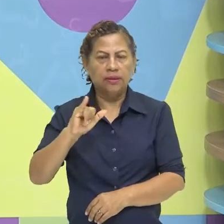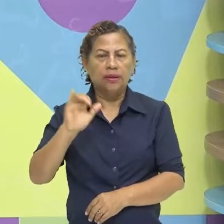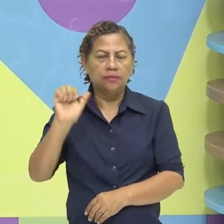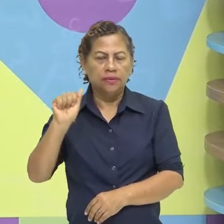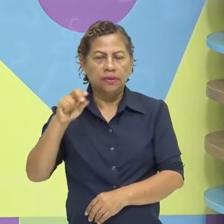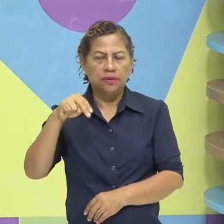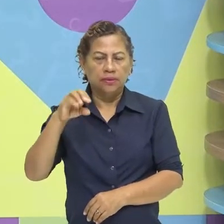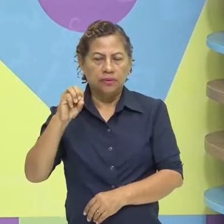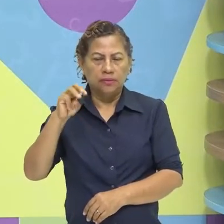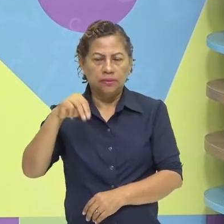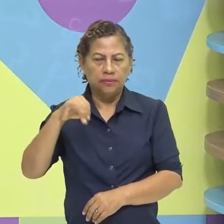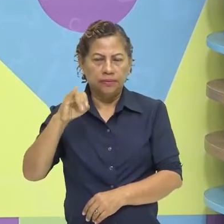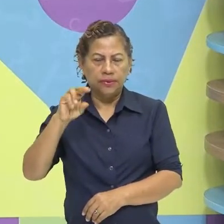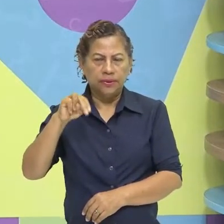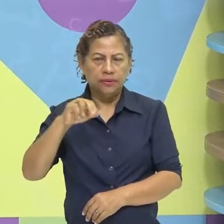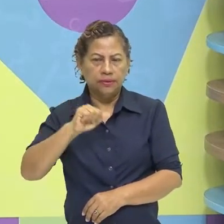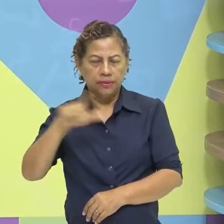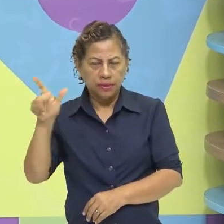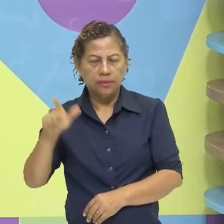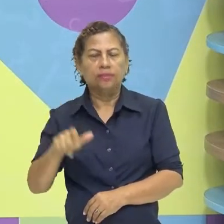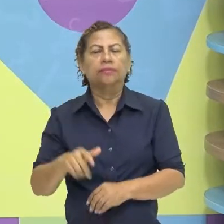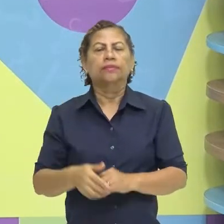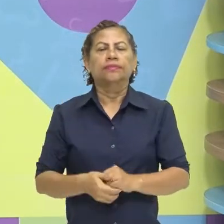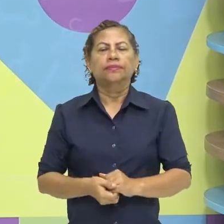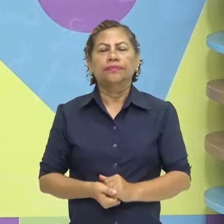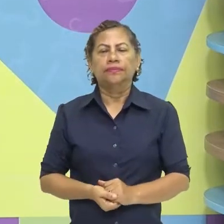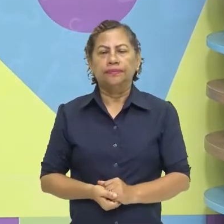né, com,